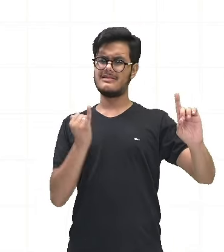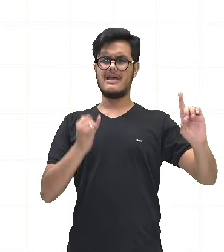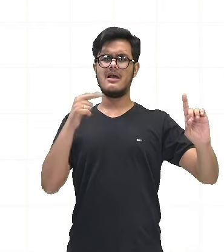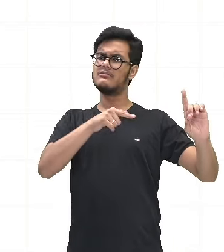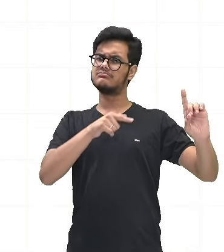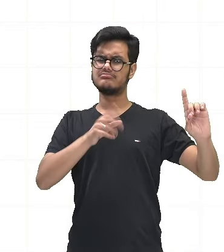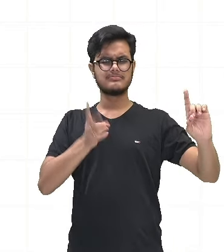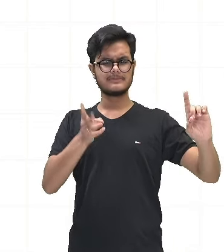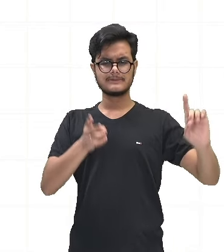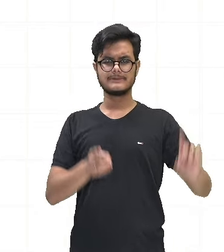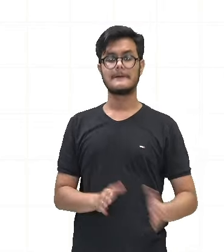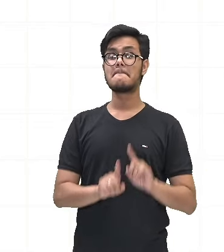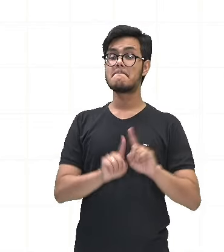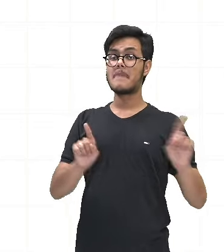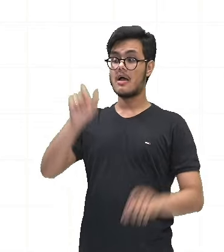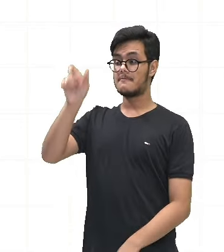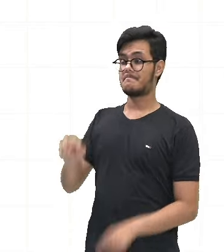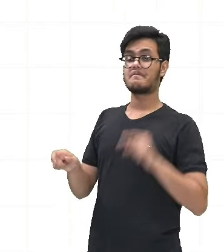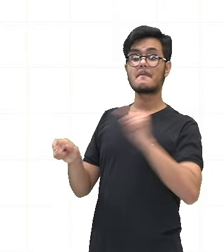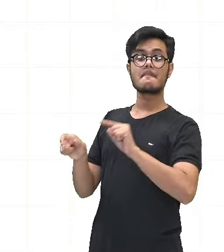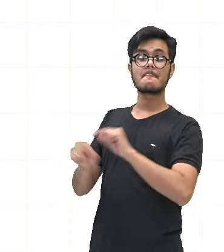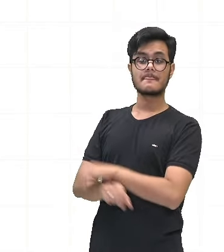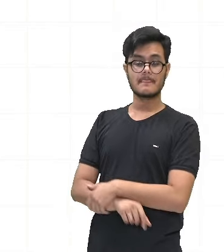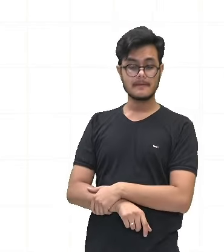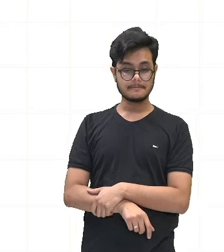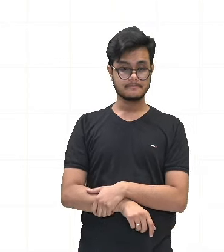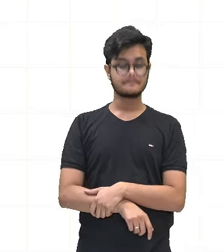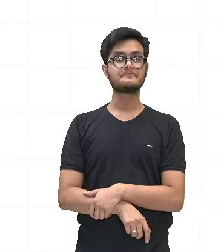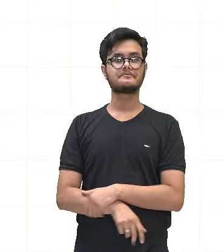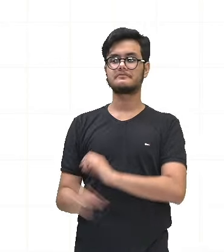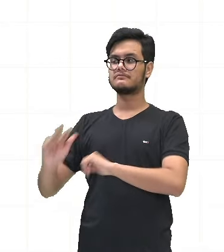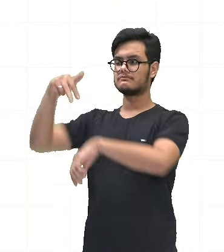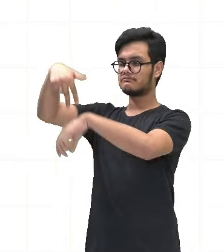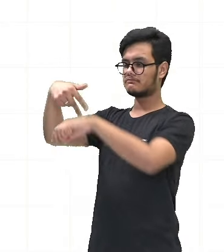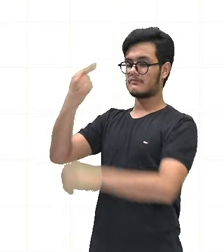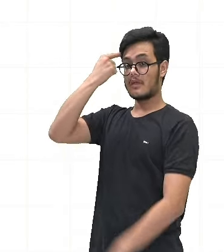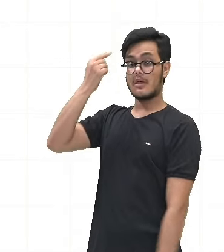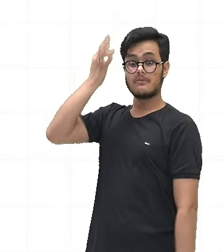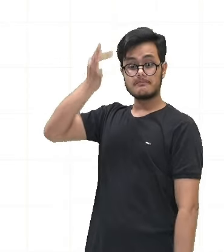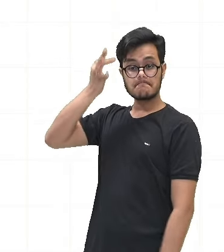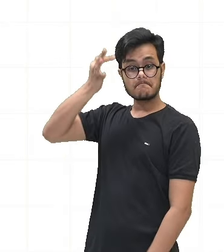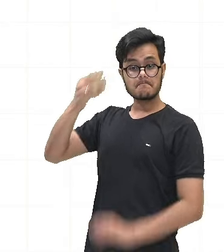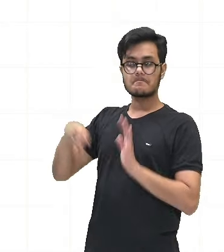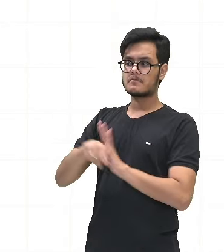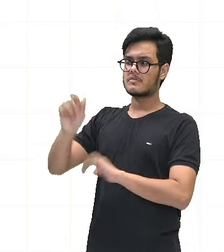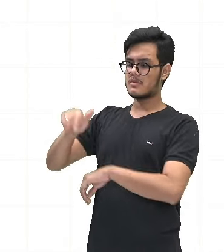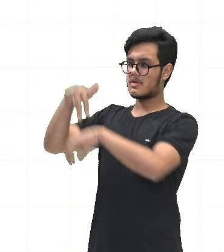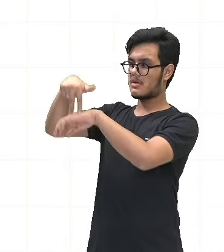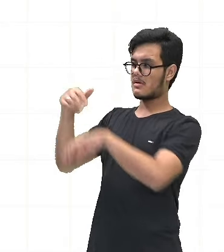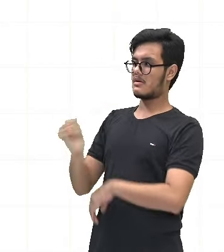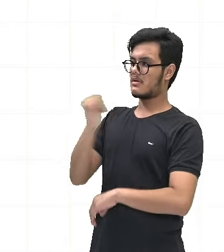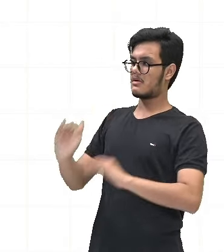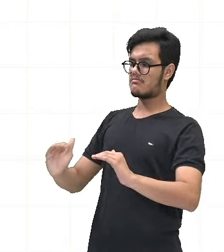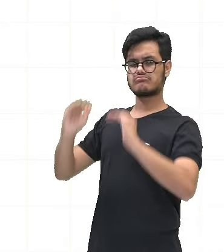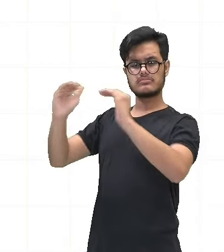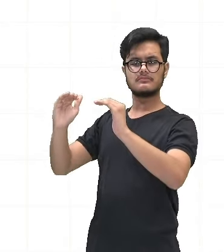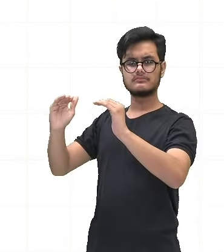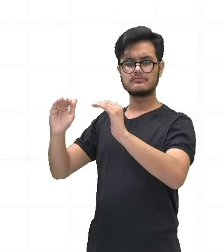divindade. Antropocentrismo é um pensamento filosófico que coloca o homem como